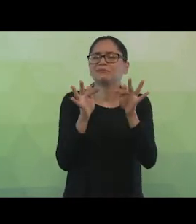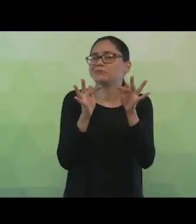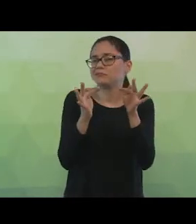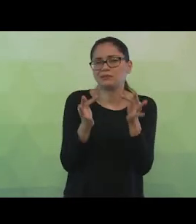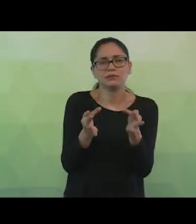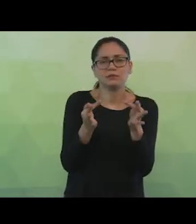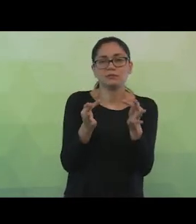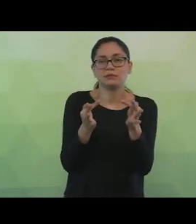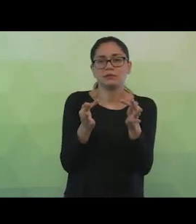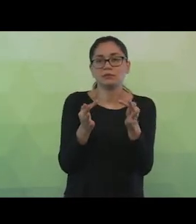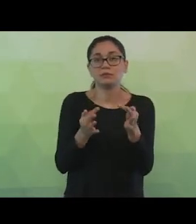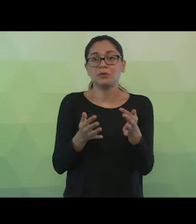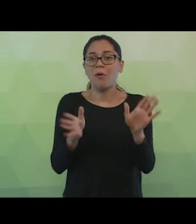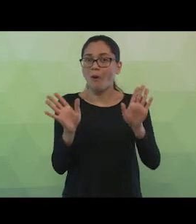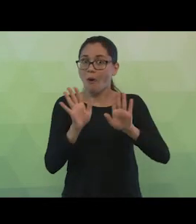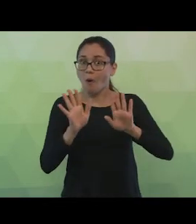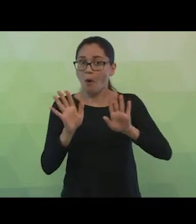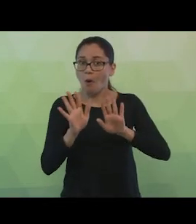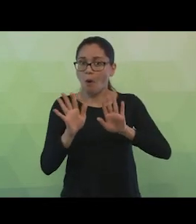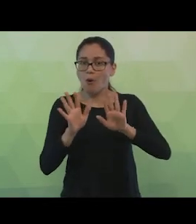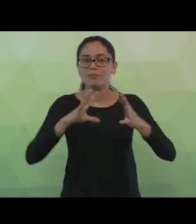simples. Alô,